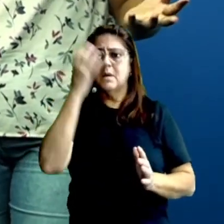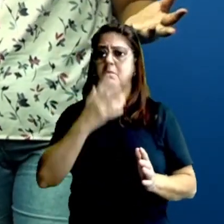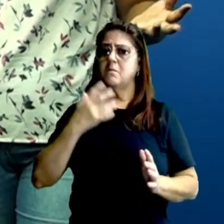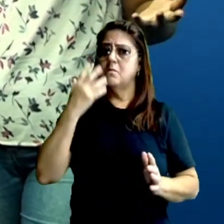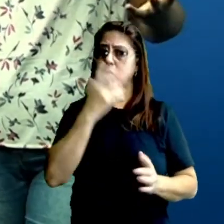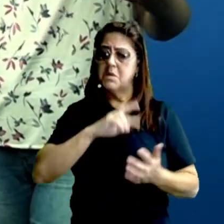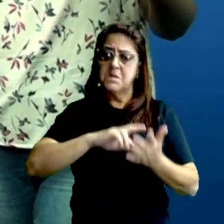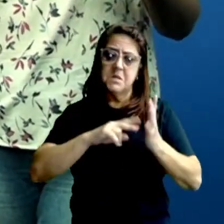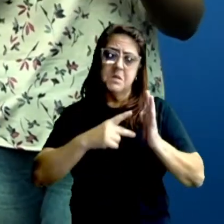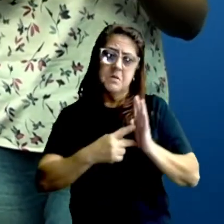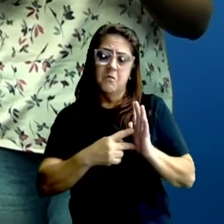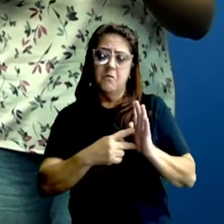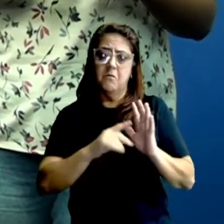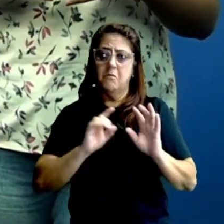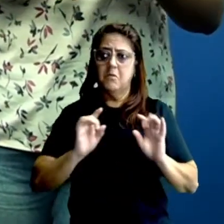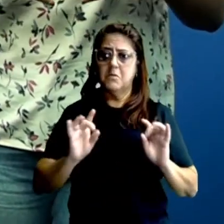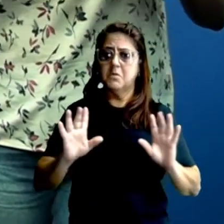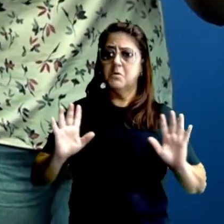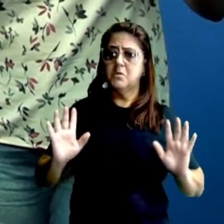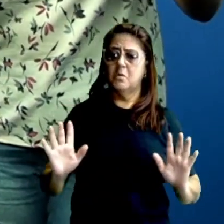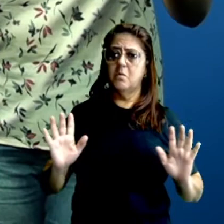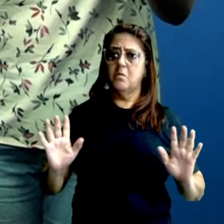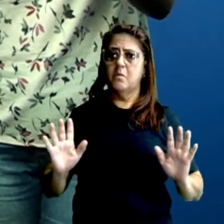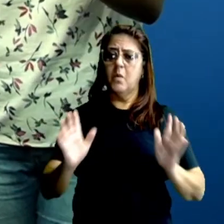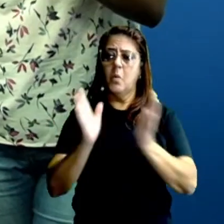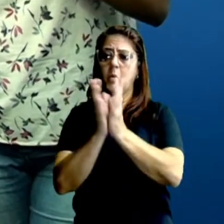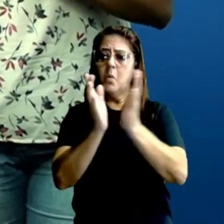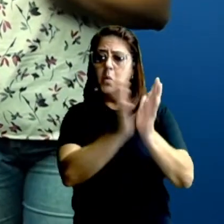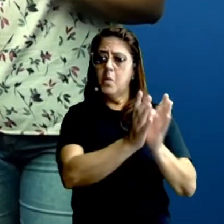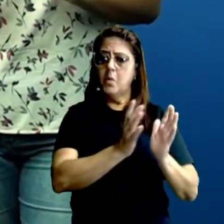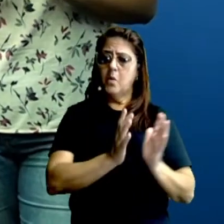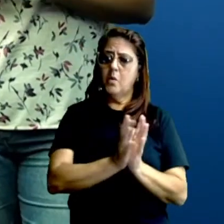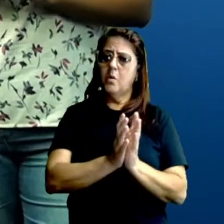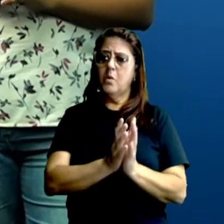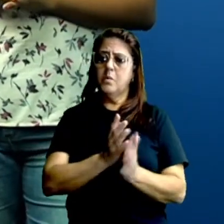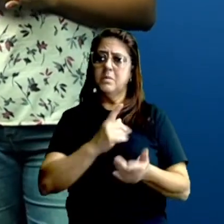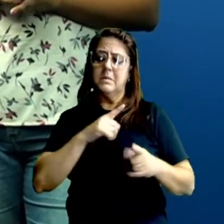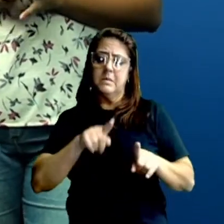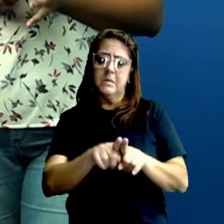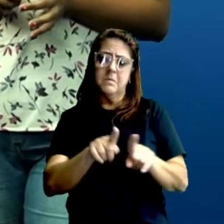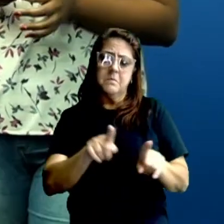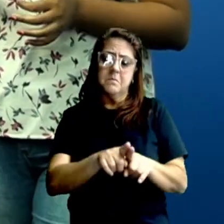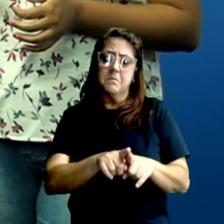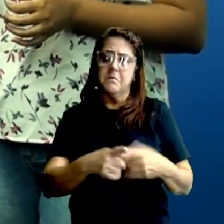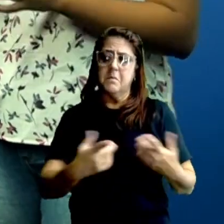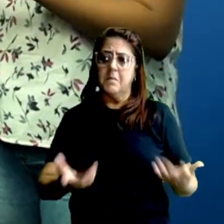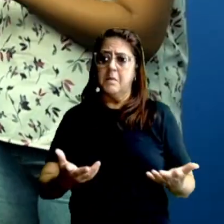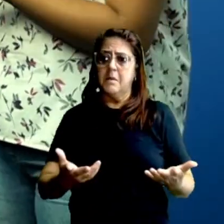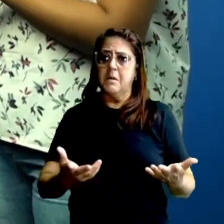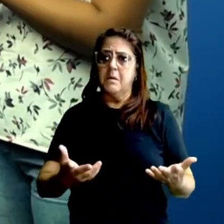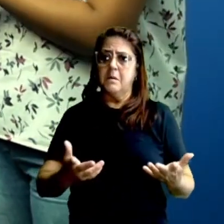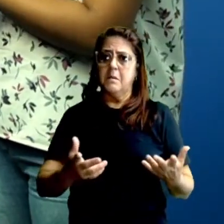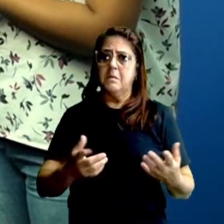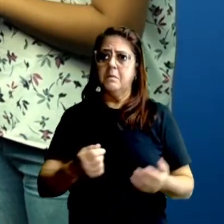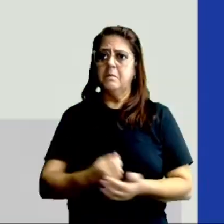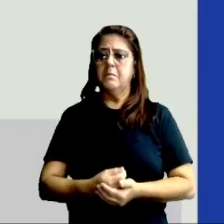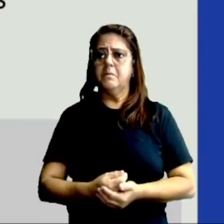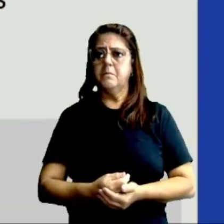significa também dizer que esses grupos étnicos também perderam suas identidades